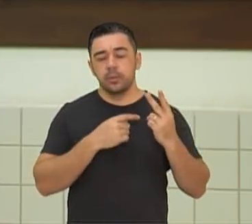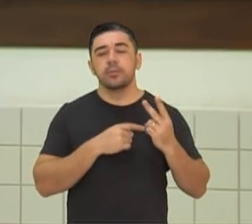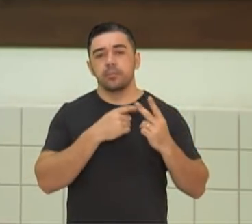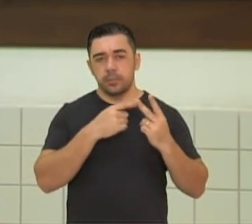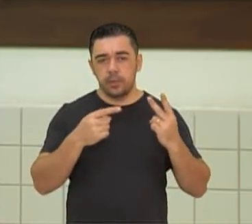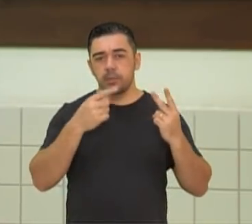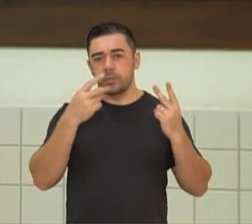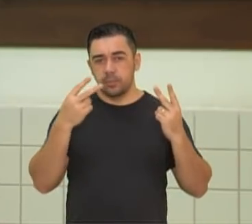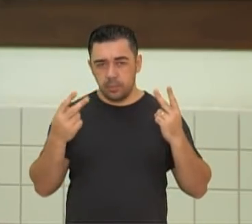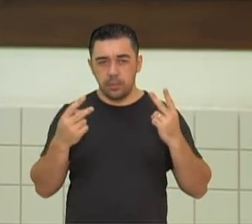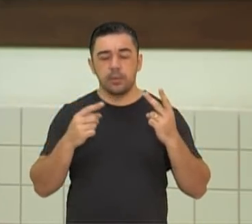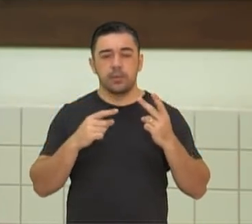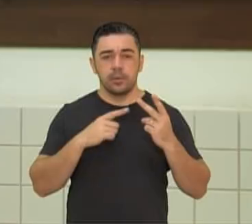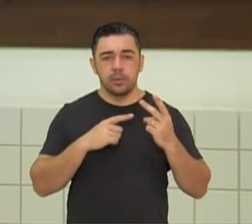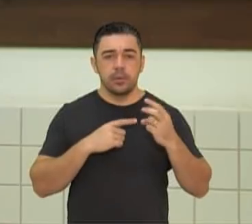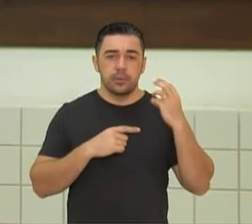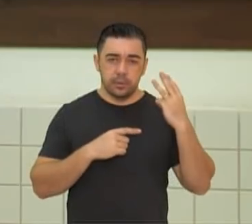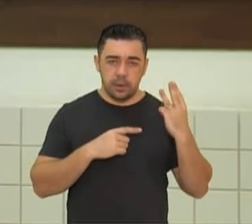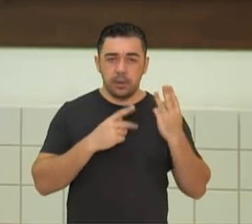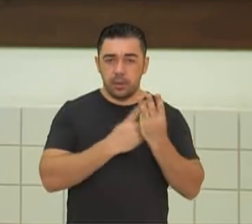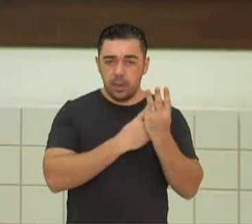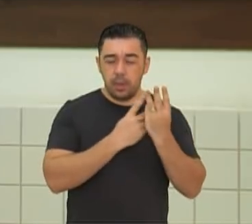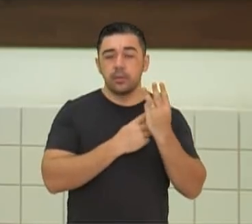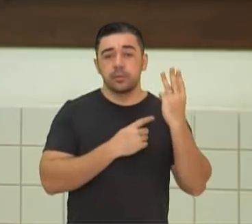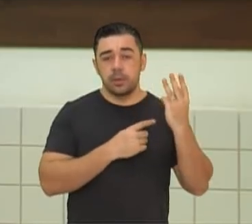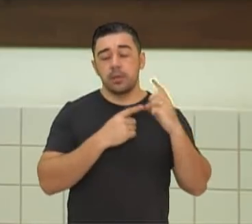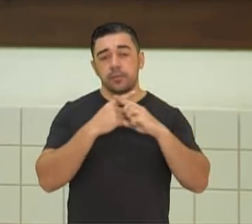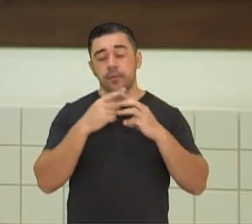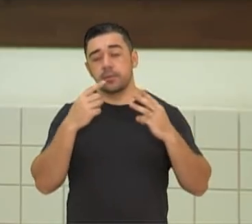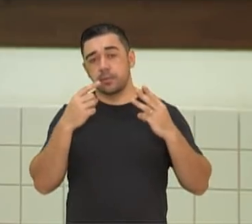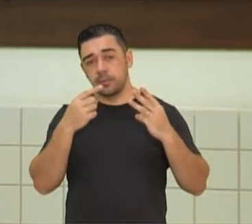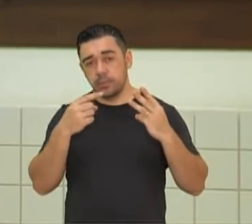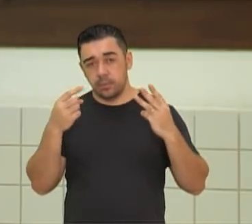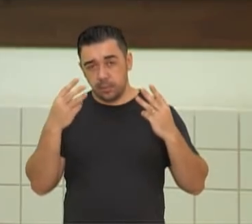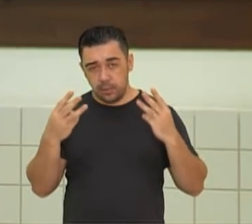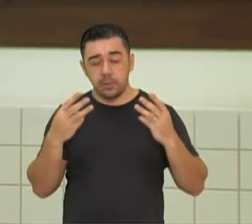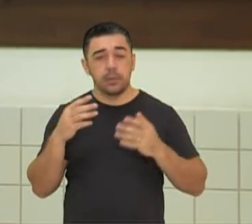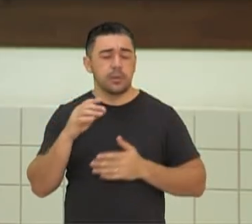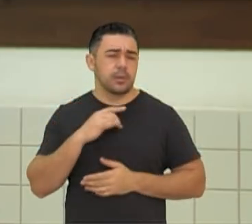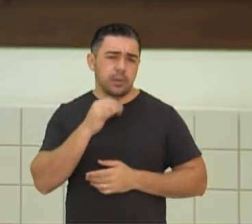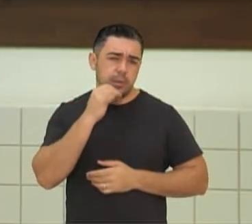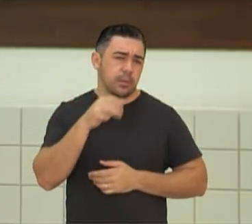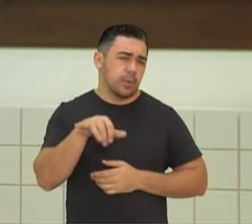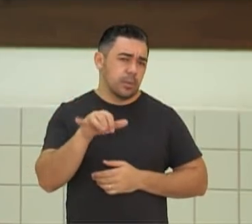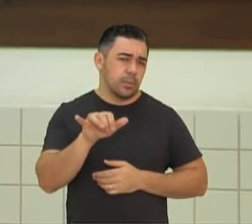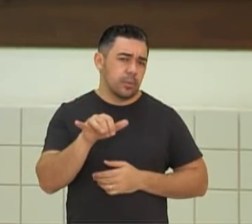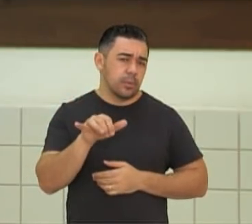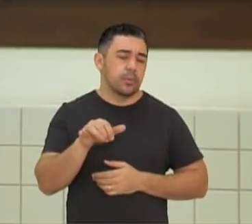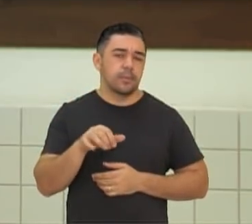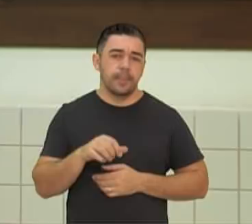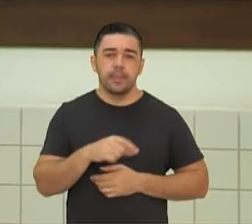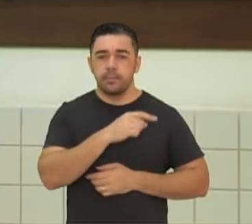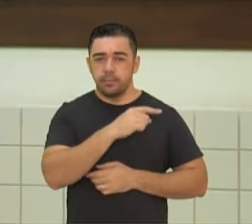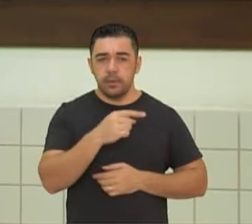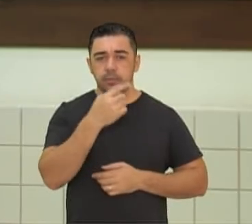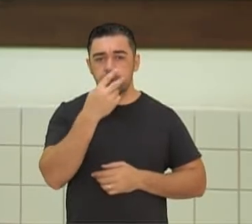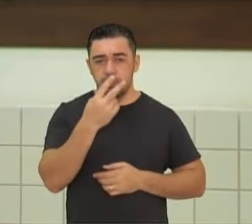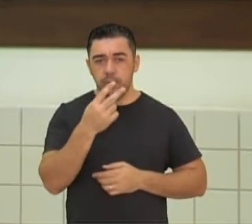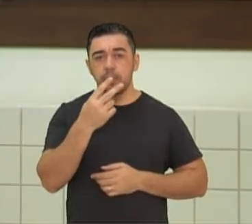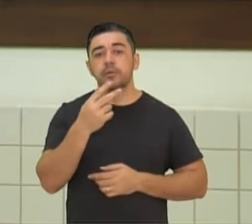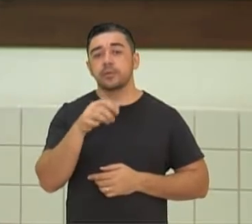vezes 2. Se eu tiver 3 erros, menos 2 vezes 3. E se eu tiver y erros? Menos 2